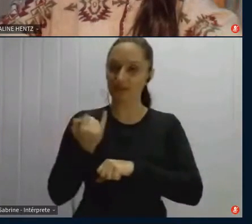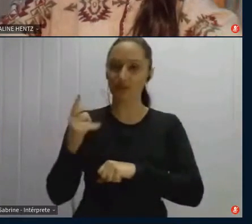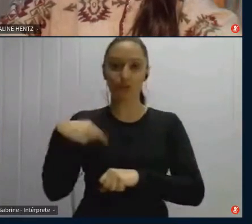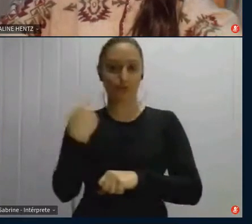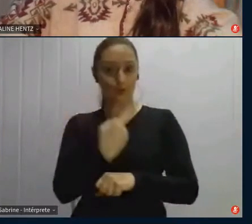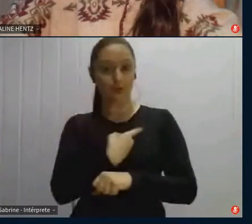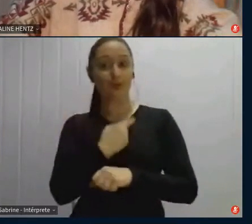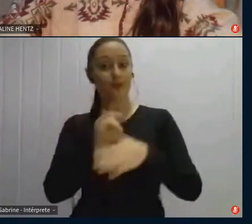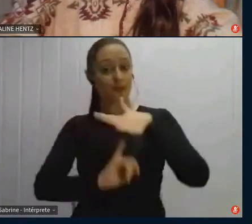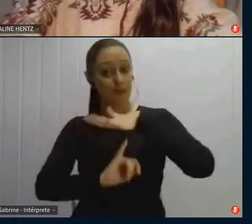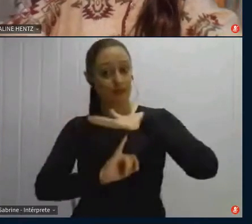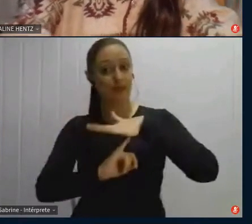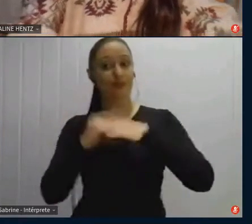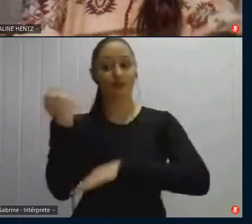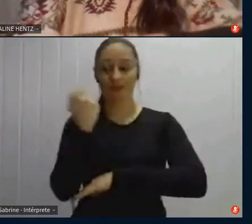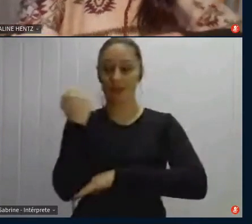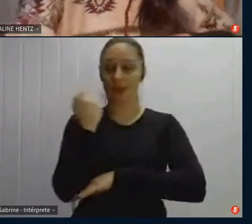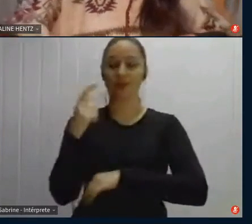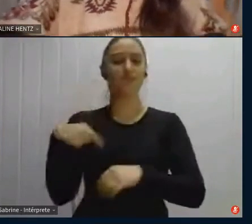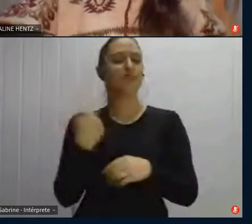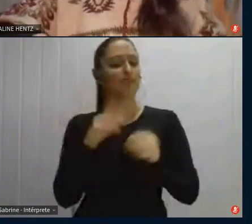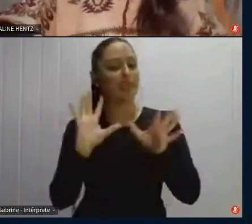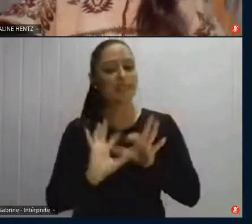Federal. A gente fica à disposição